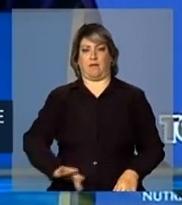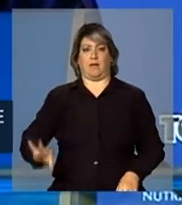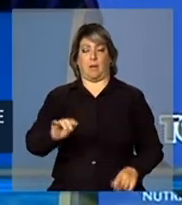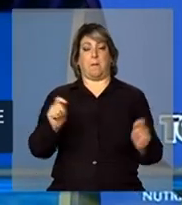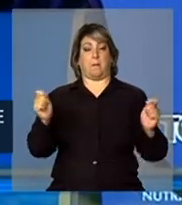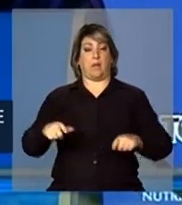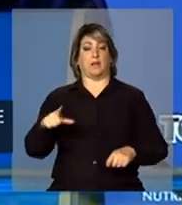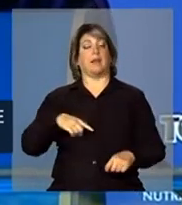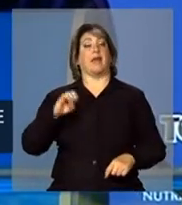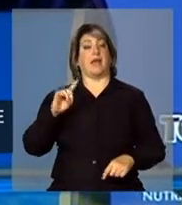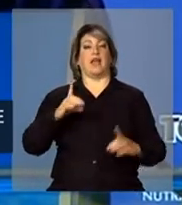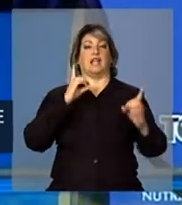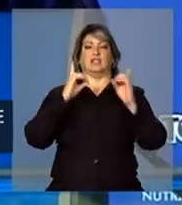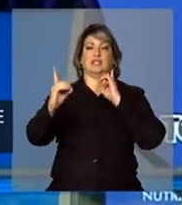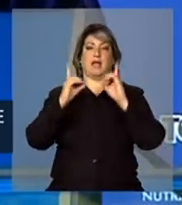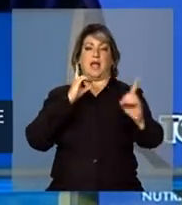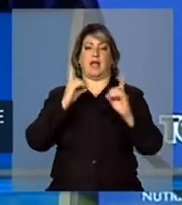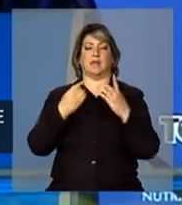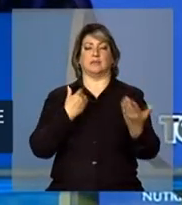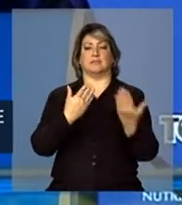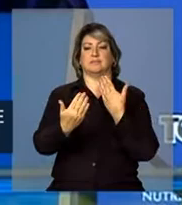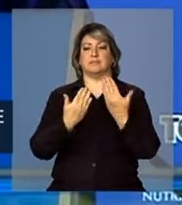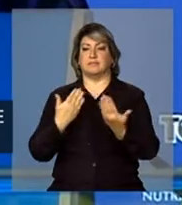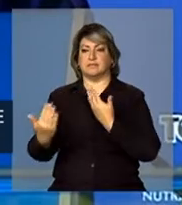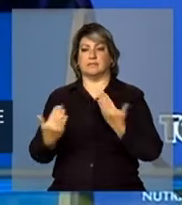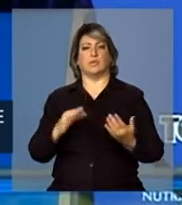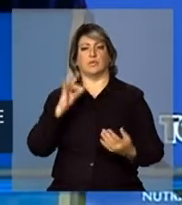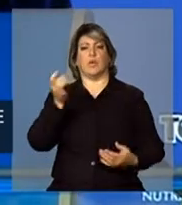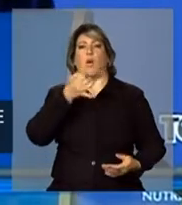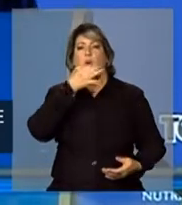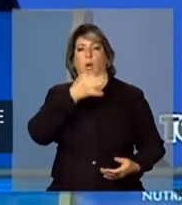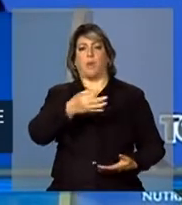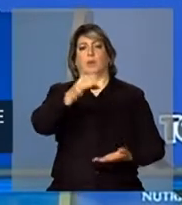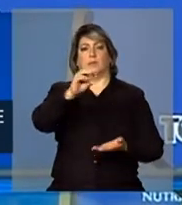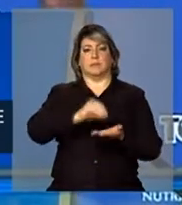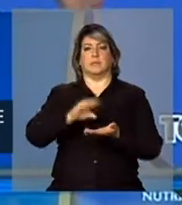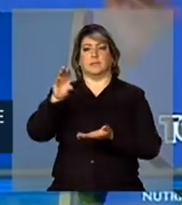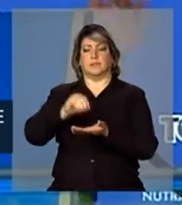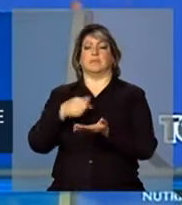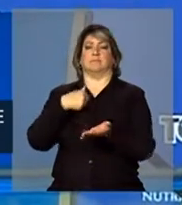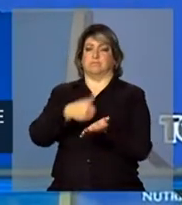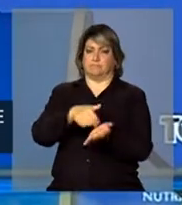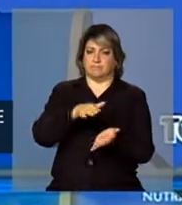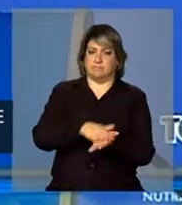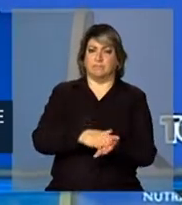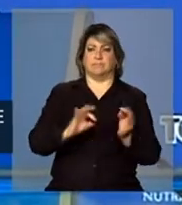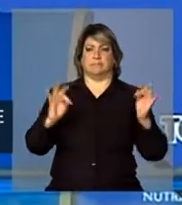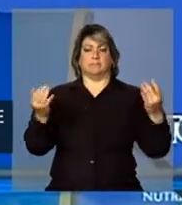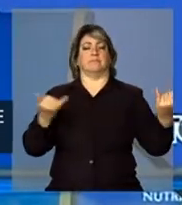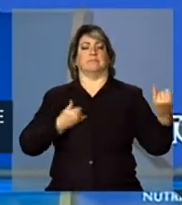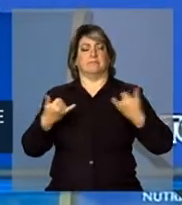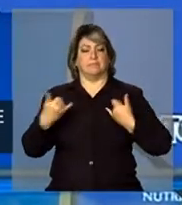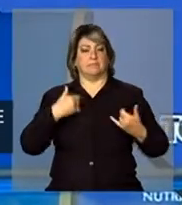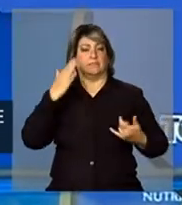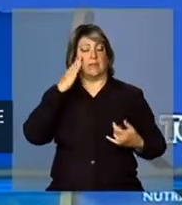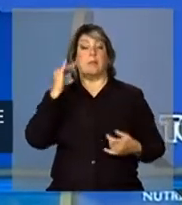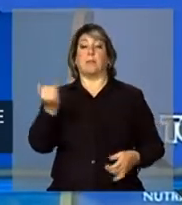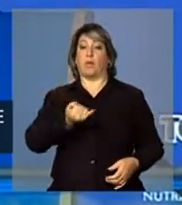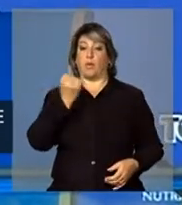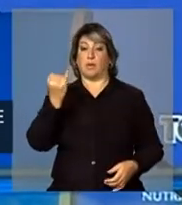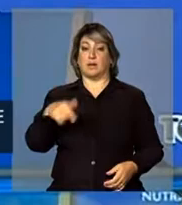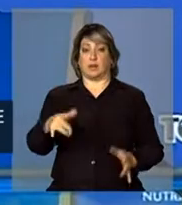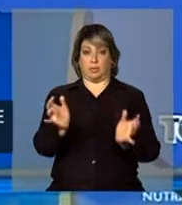dialogar. Eu escutei várias sugestões. Acho que é muito importante para a cadeia da